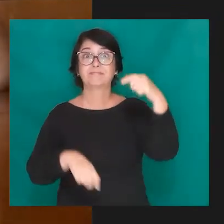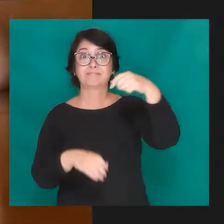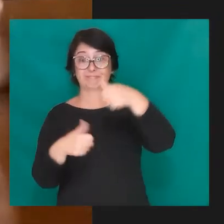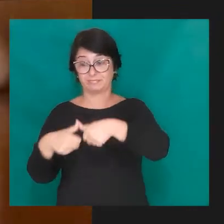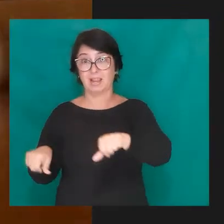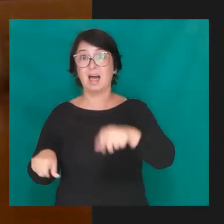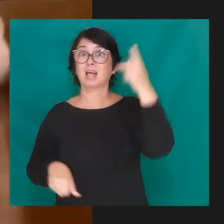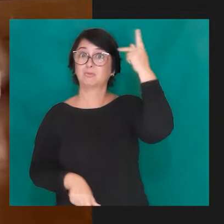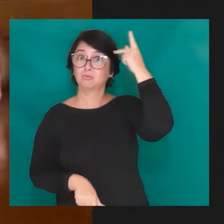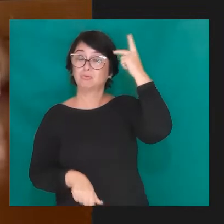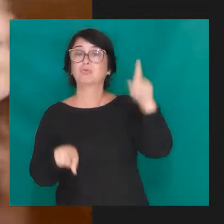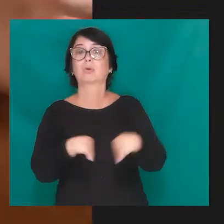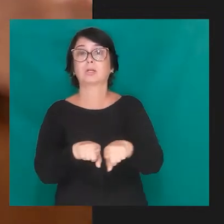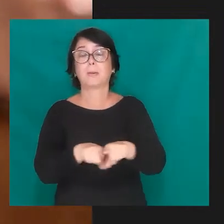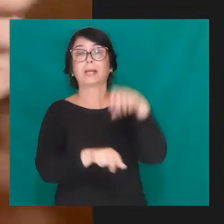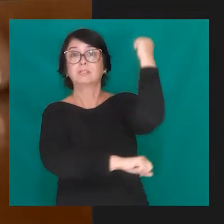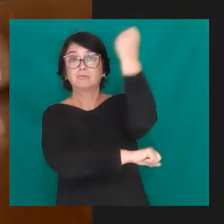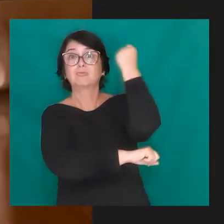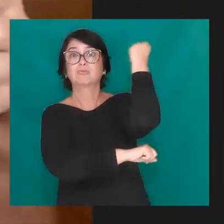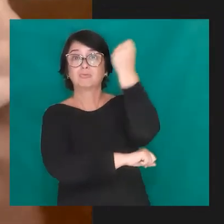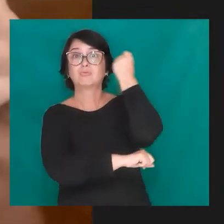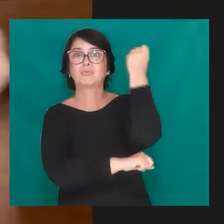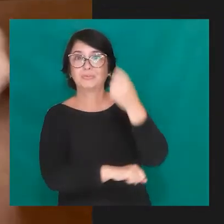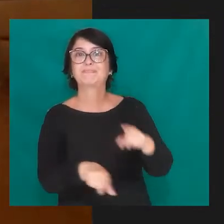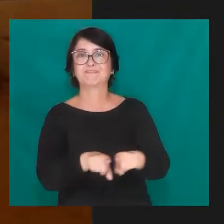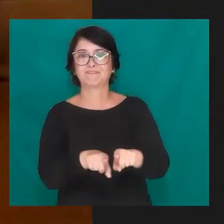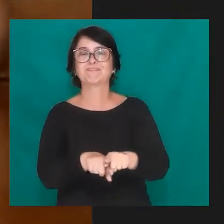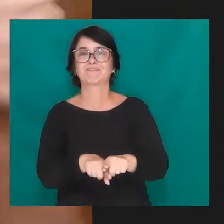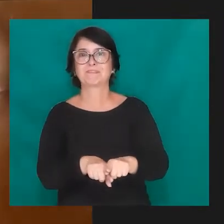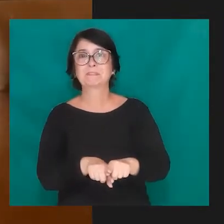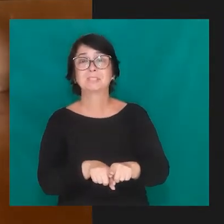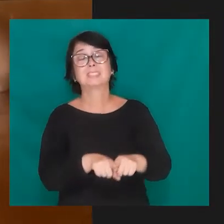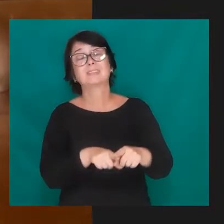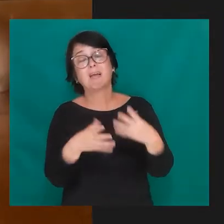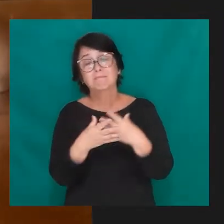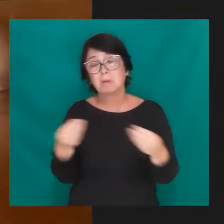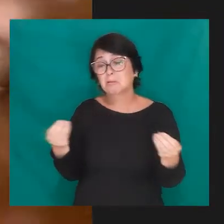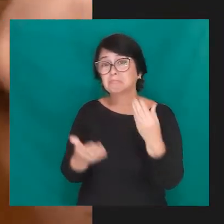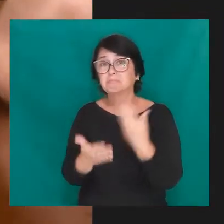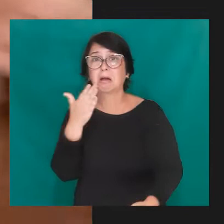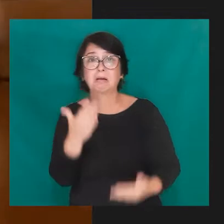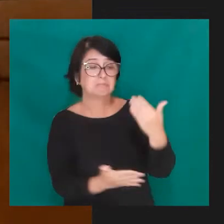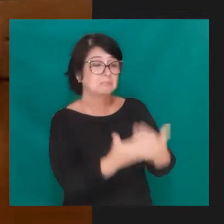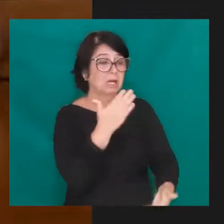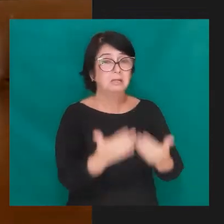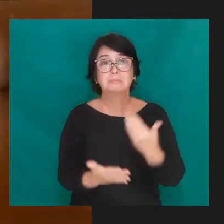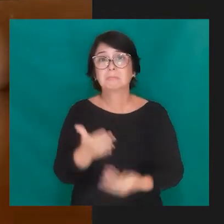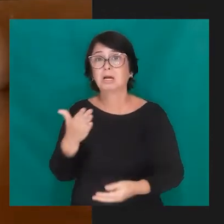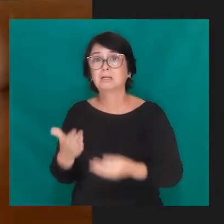de São Paulo para baixo, a maioria, e elas foram parando, foram desativando, foram ou falindo ou